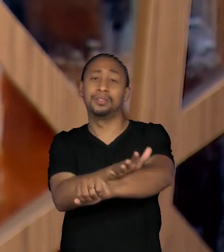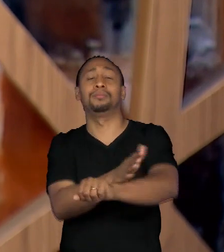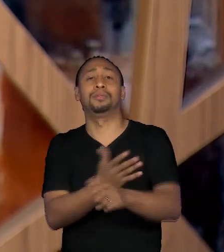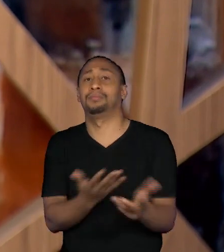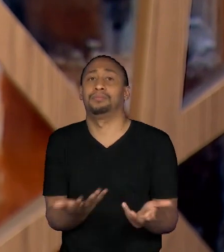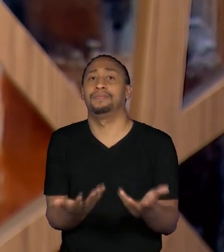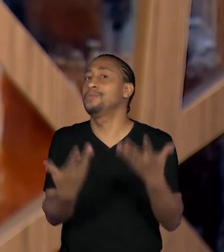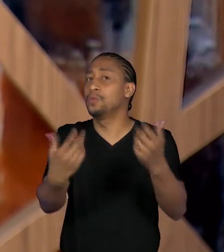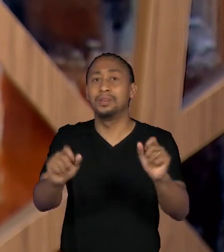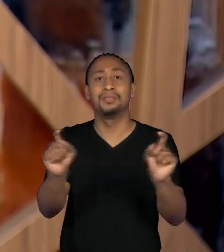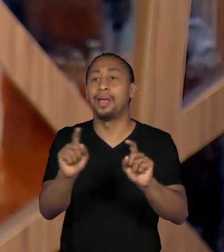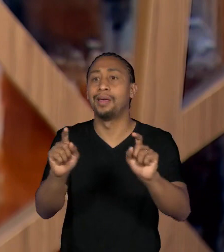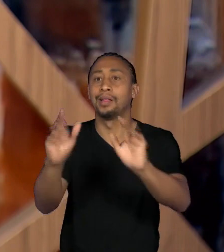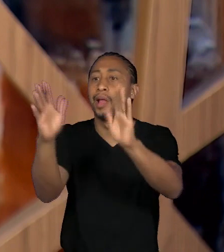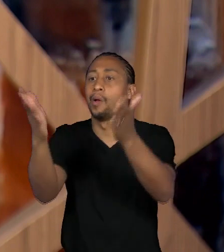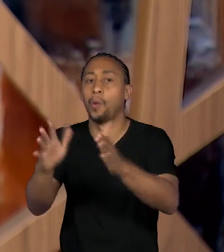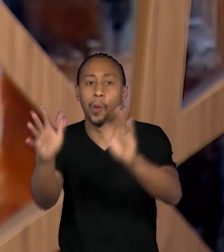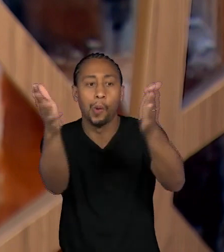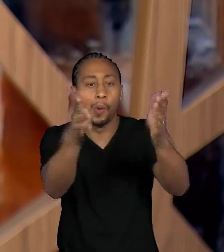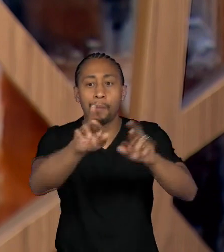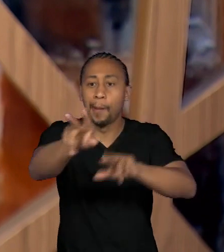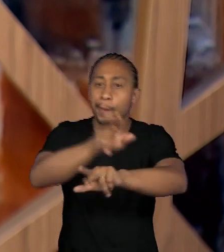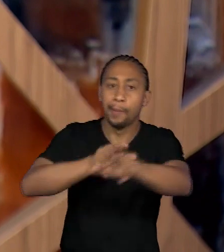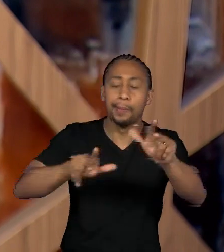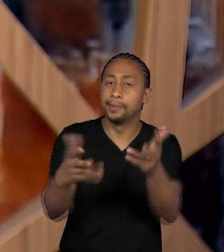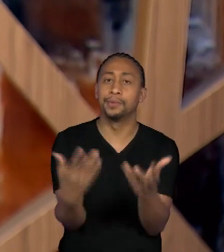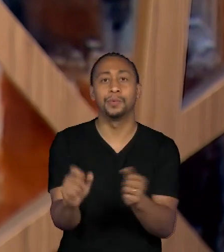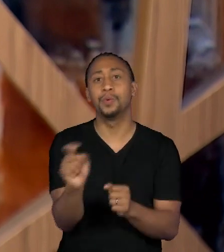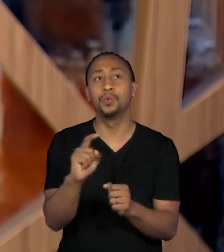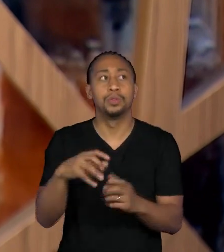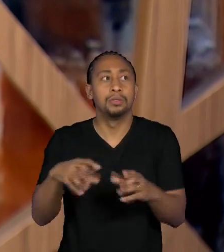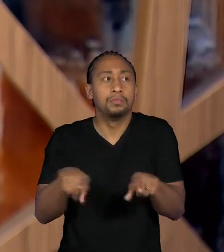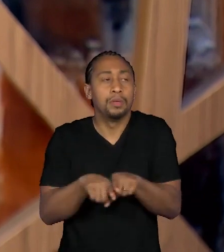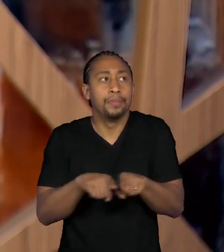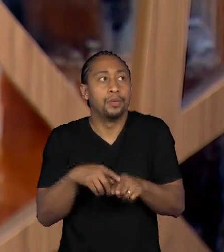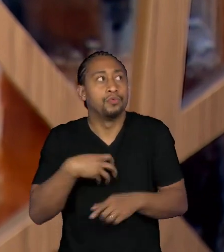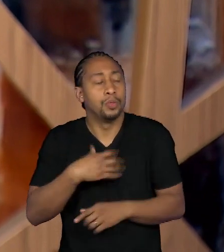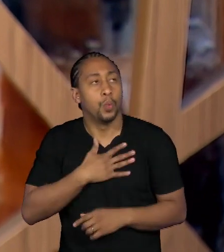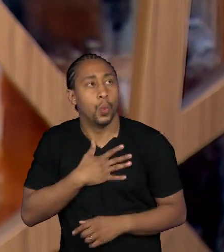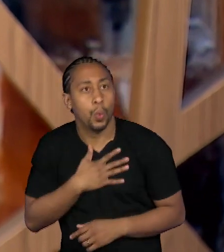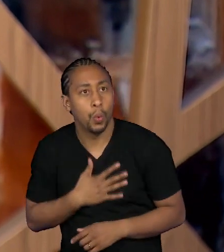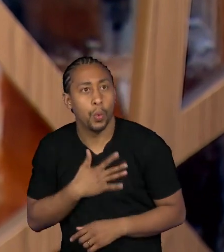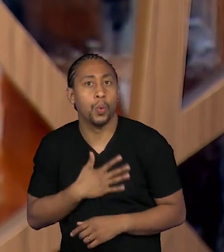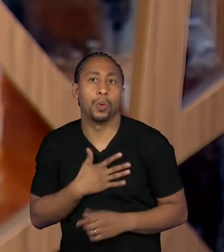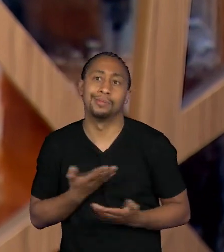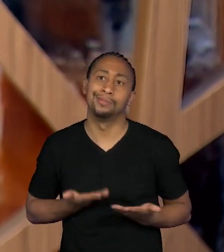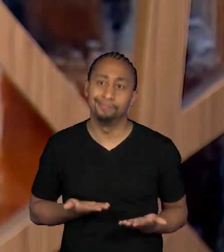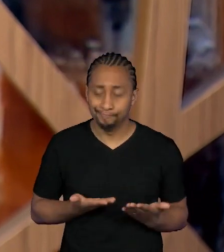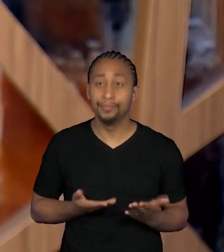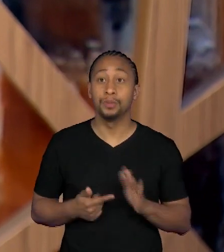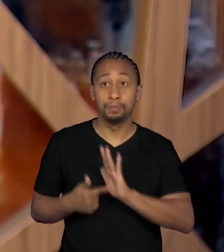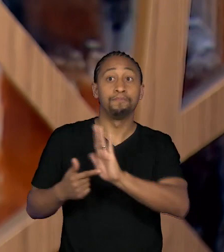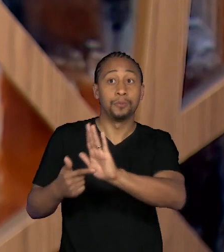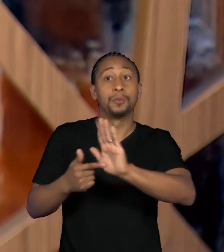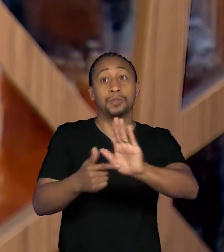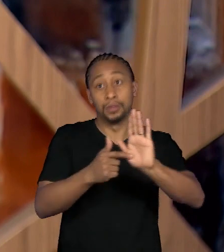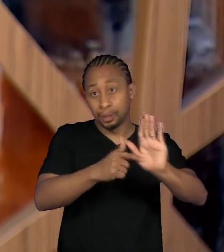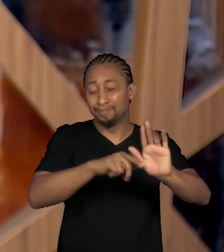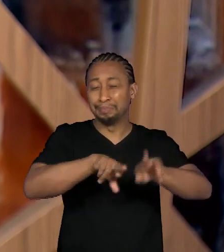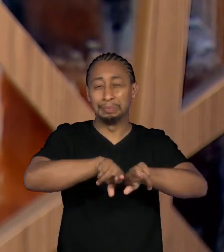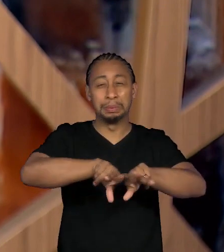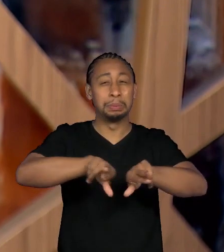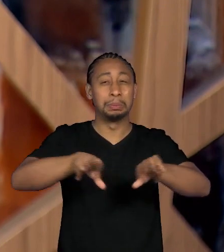entender esses processos de gosto, de construção de gosto, é complicado. Então, a gente ainda reproduz muita coisa que